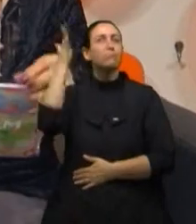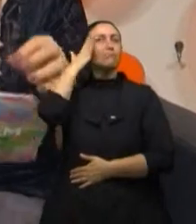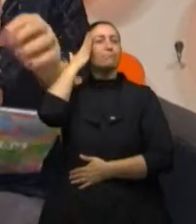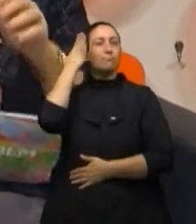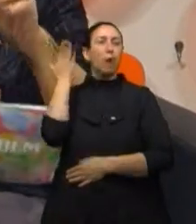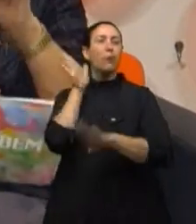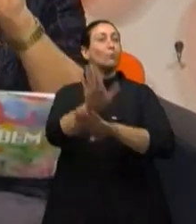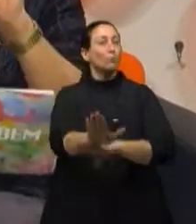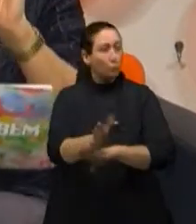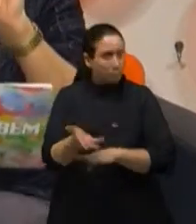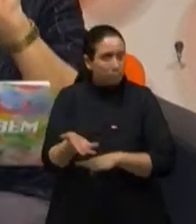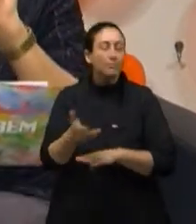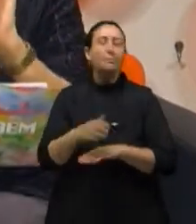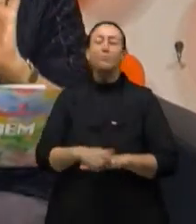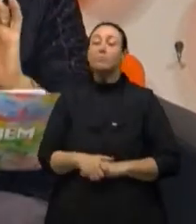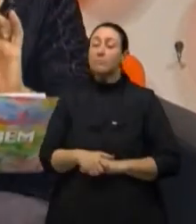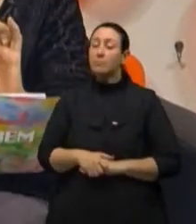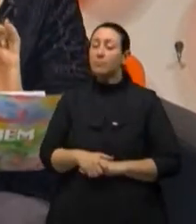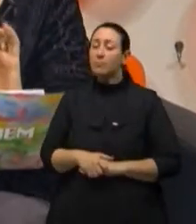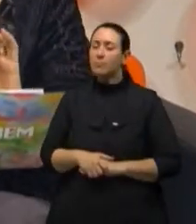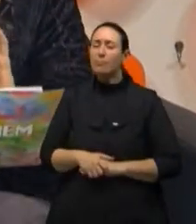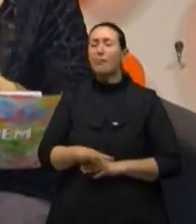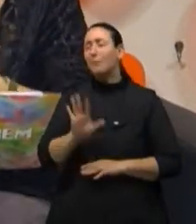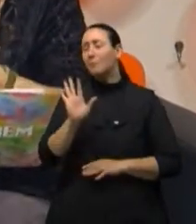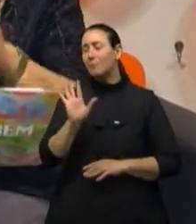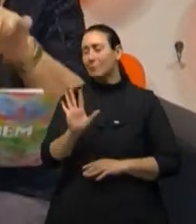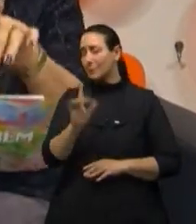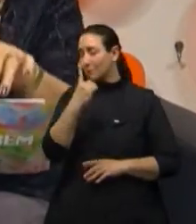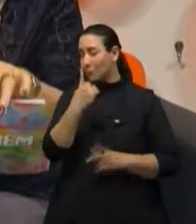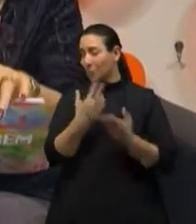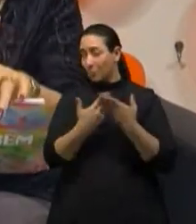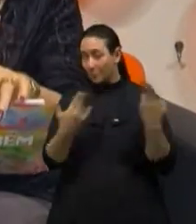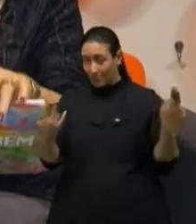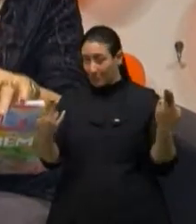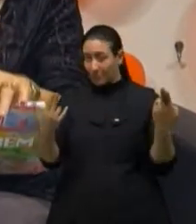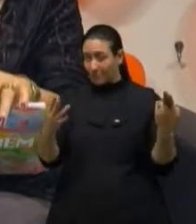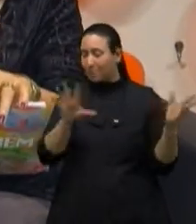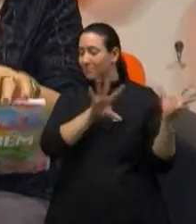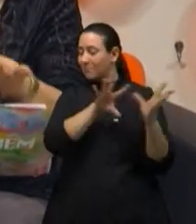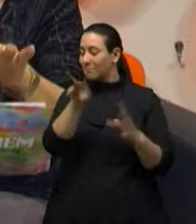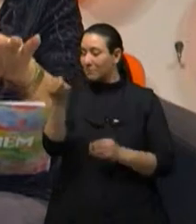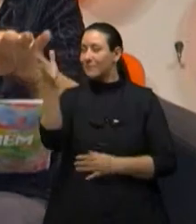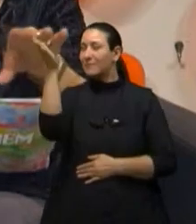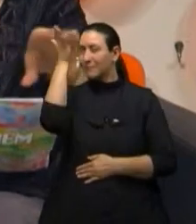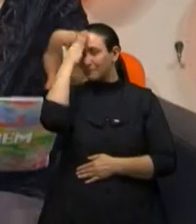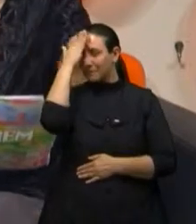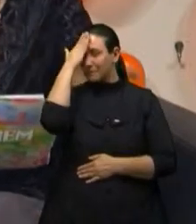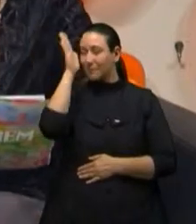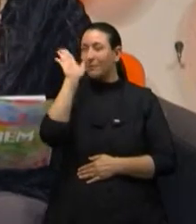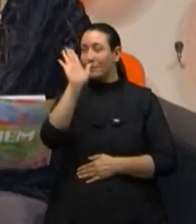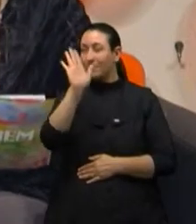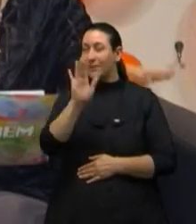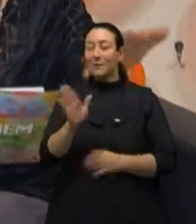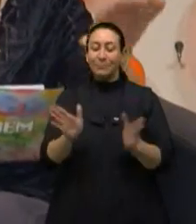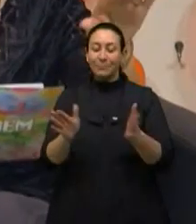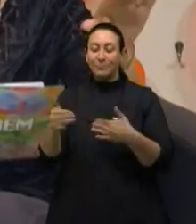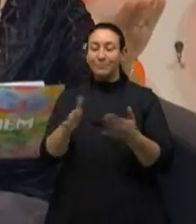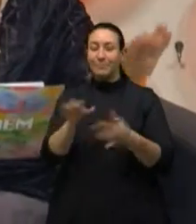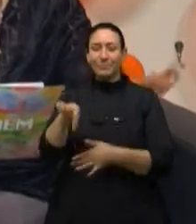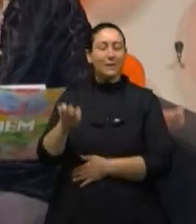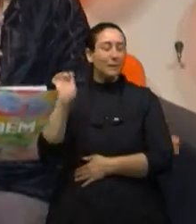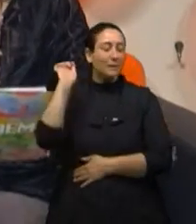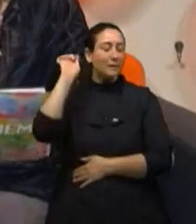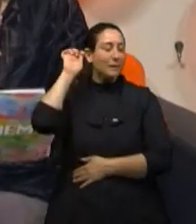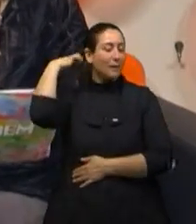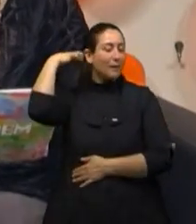investigação mas agora uma questão que todo mundo sabe do que que eu tô falando as caixinhas de cotonetes em cima da